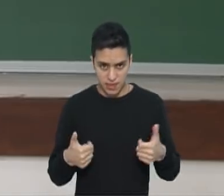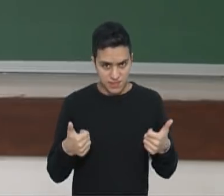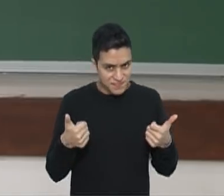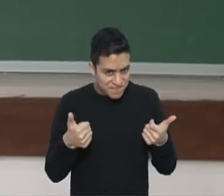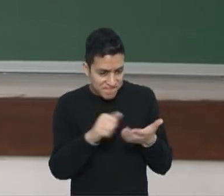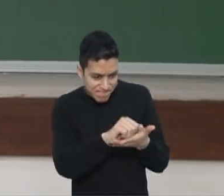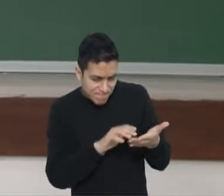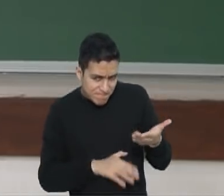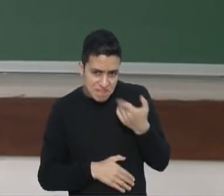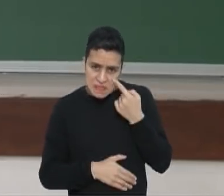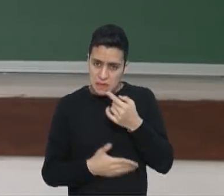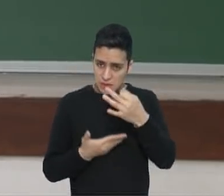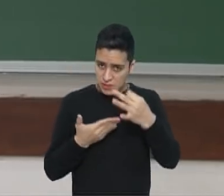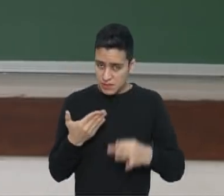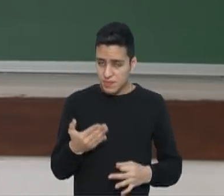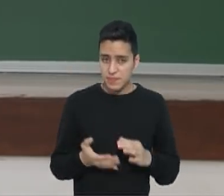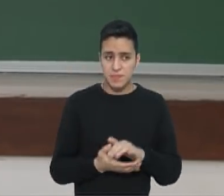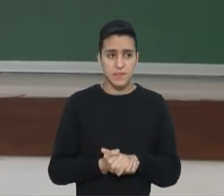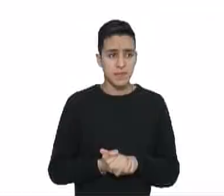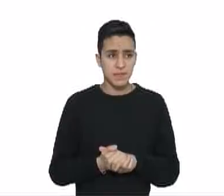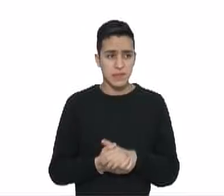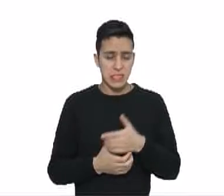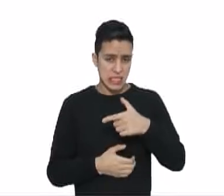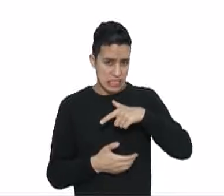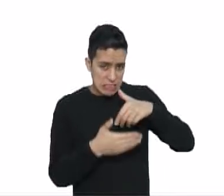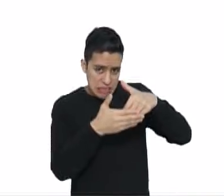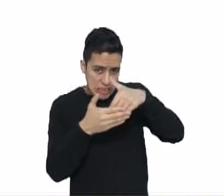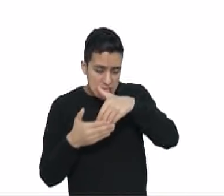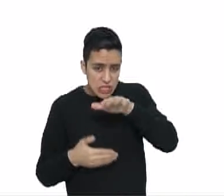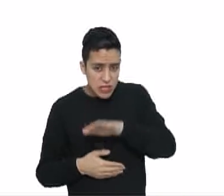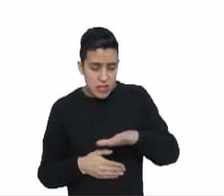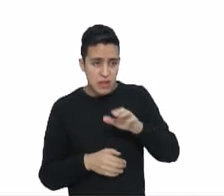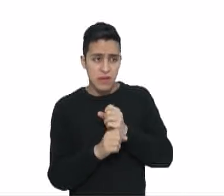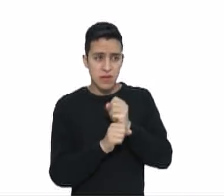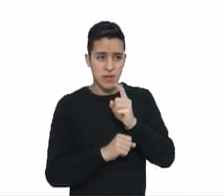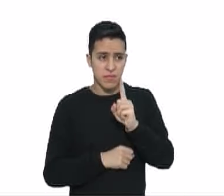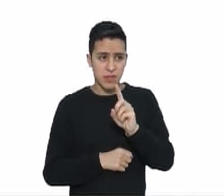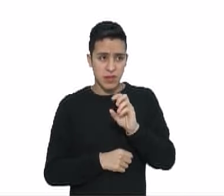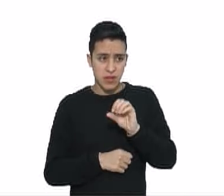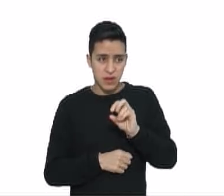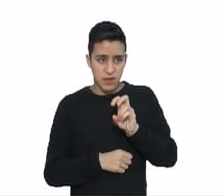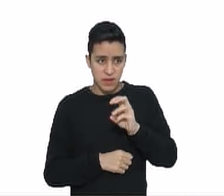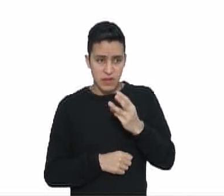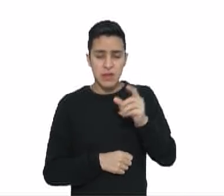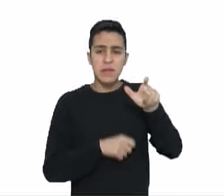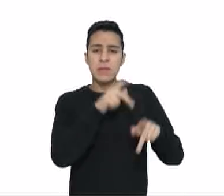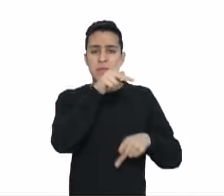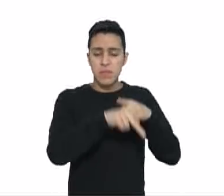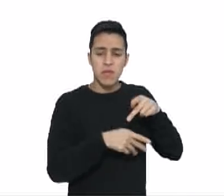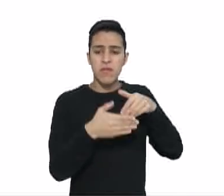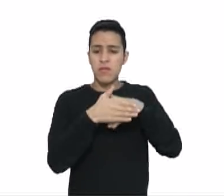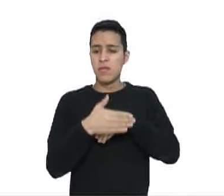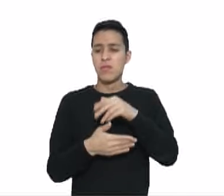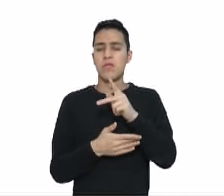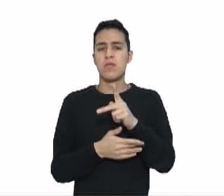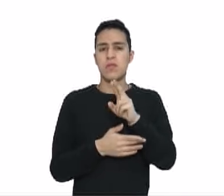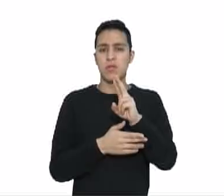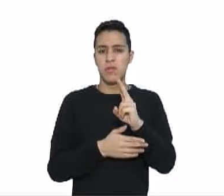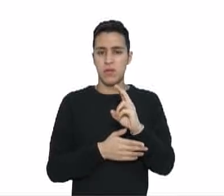Fez a atividade? Vamos corrigi-la. Então, houve eleições gerais em 1953 e o povo votou em Khrushchev para substituir Stalin. É